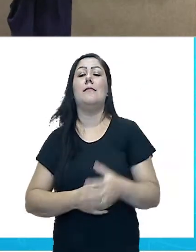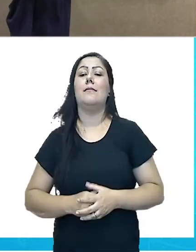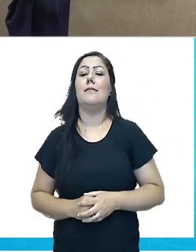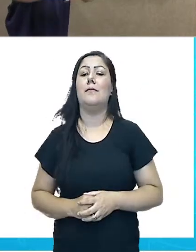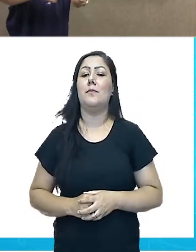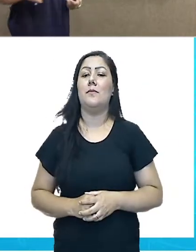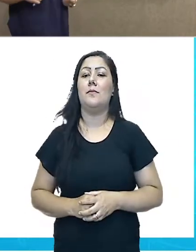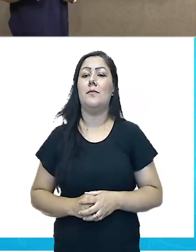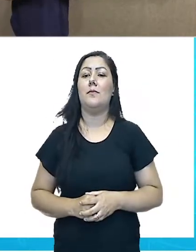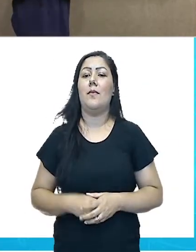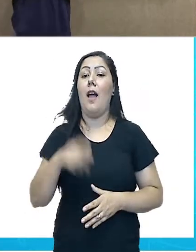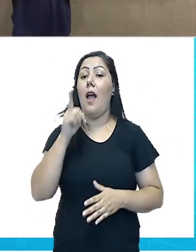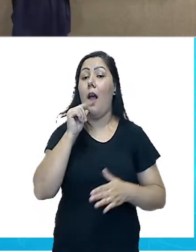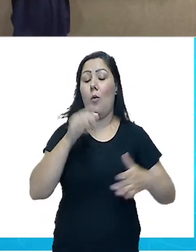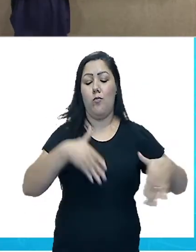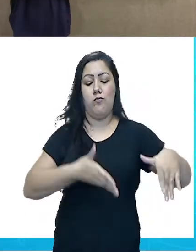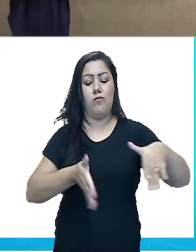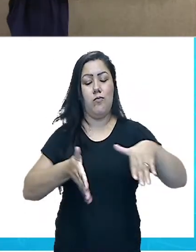nos rios,